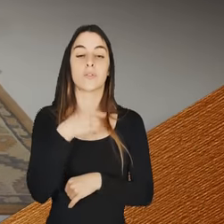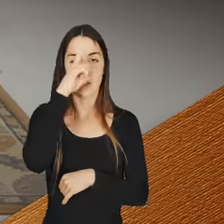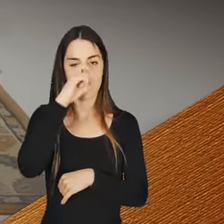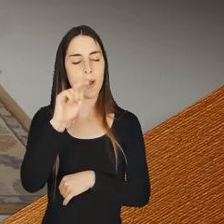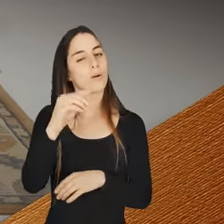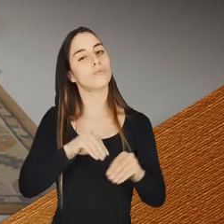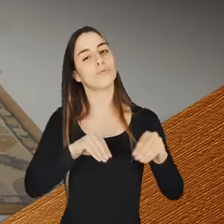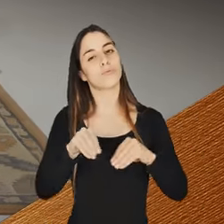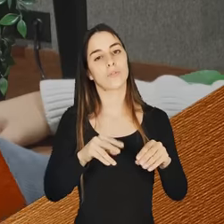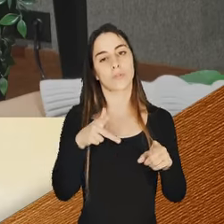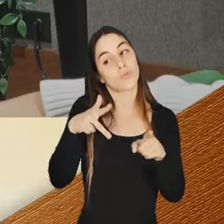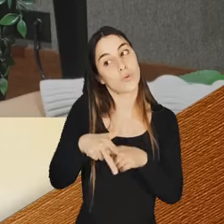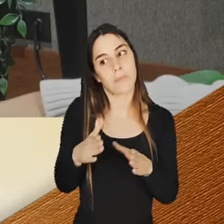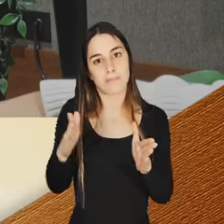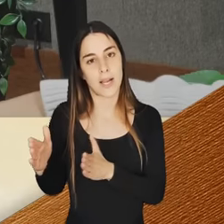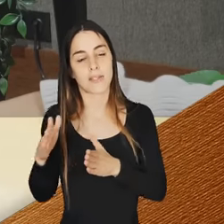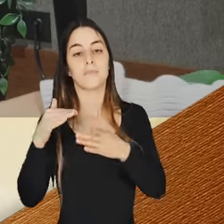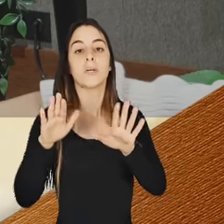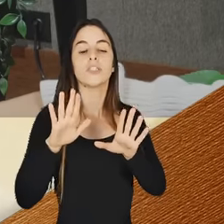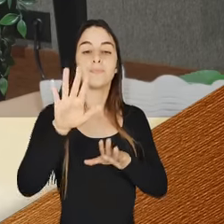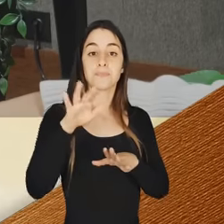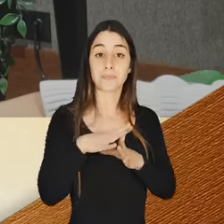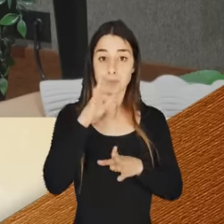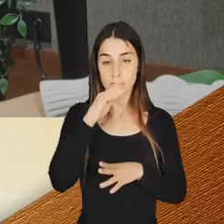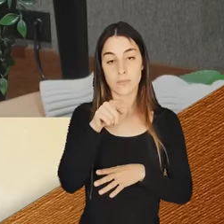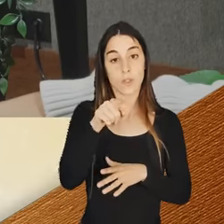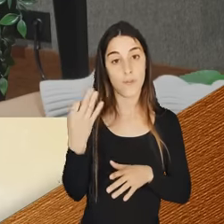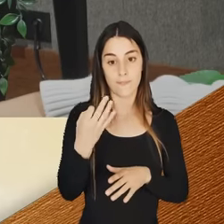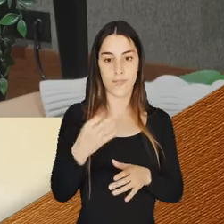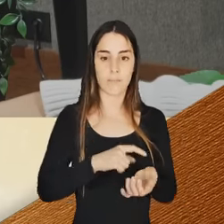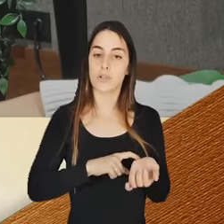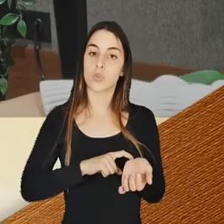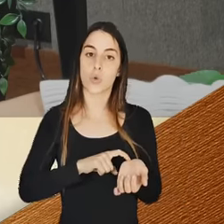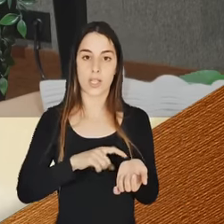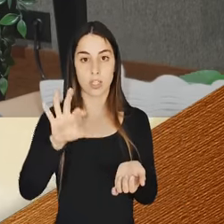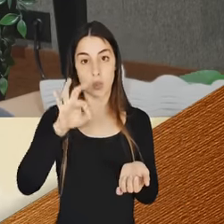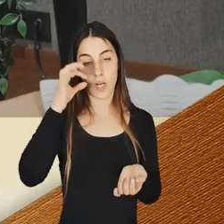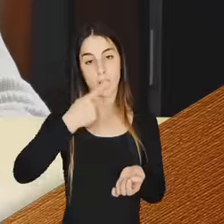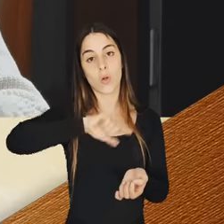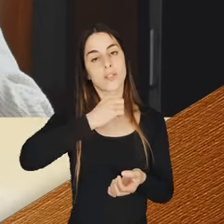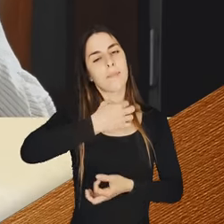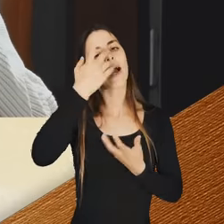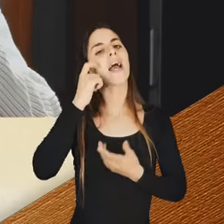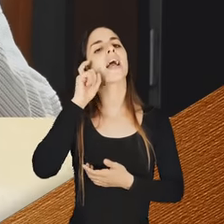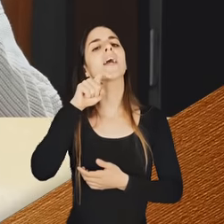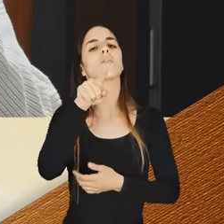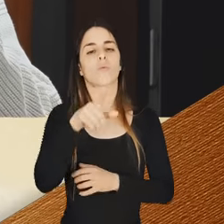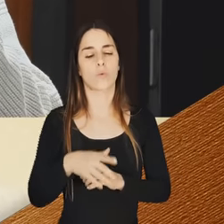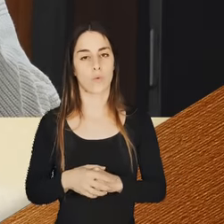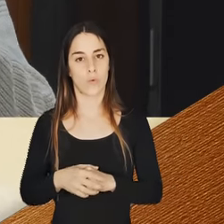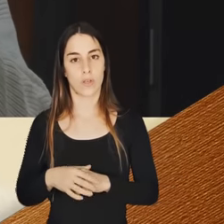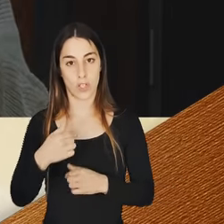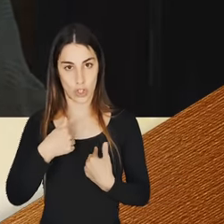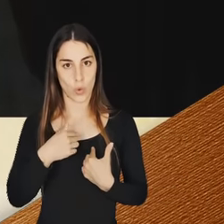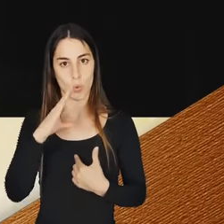jogo. Desculpem sair aqui um bocado. Se tu tivesses que ser uma personagem da nossa manhã, quem é que tu eras? O Juca